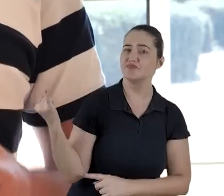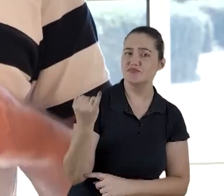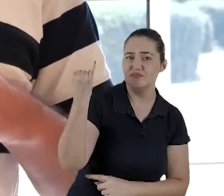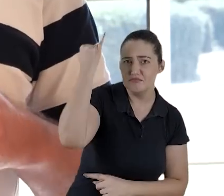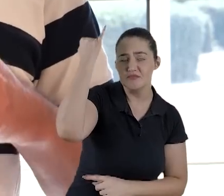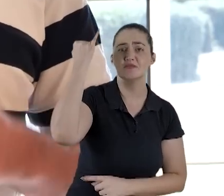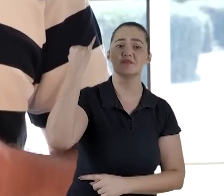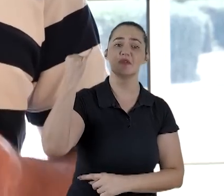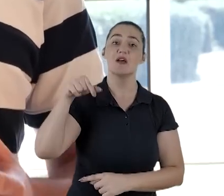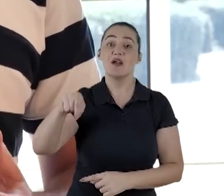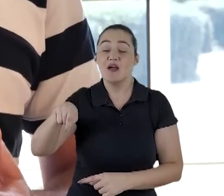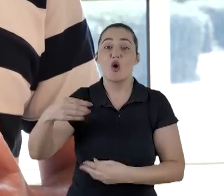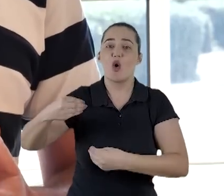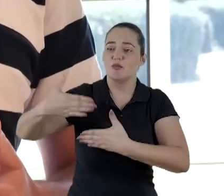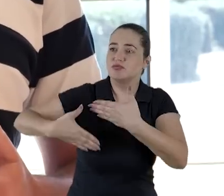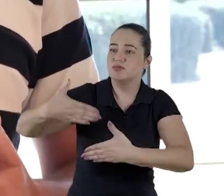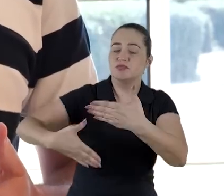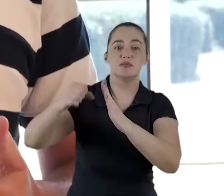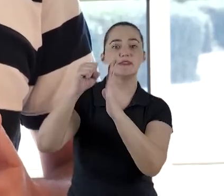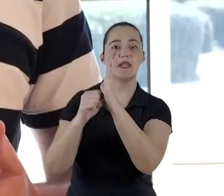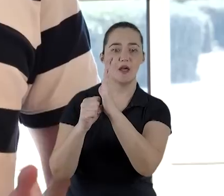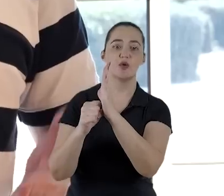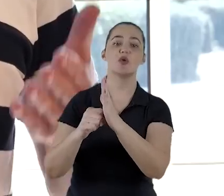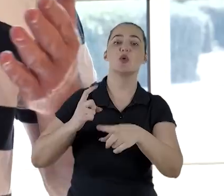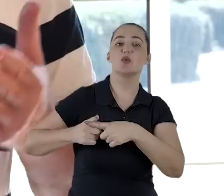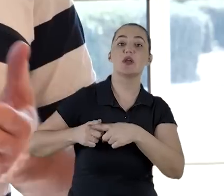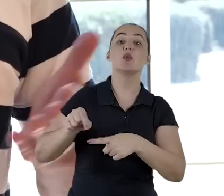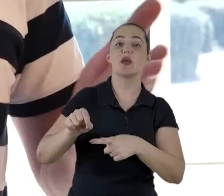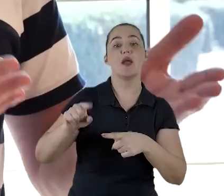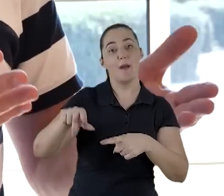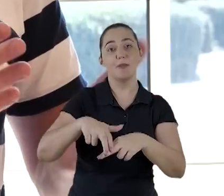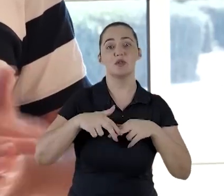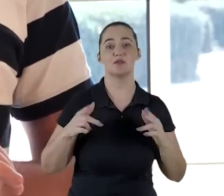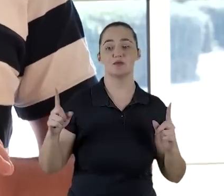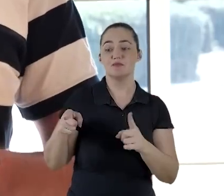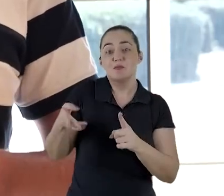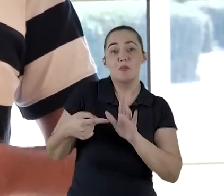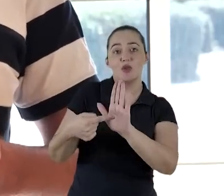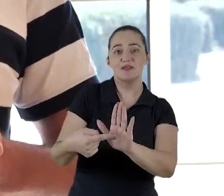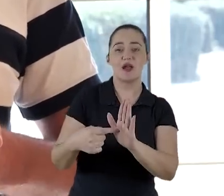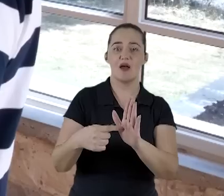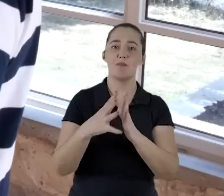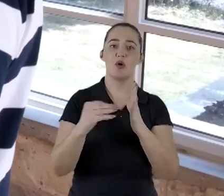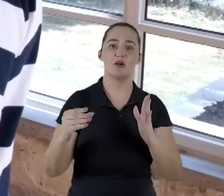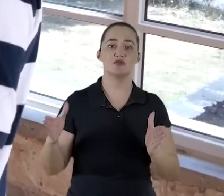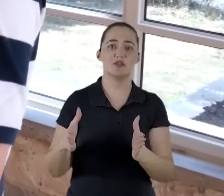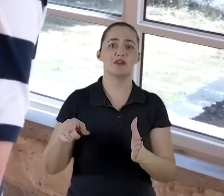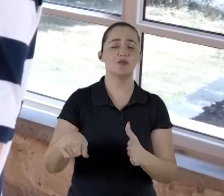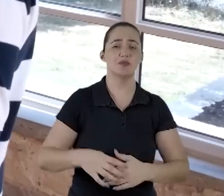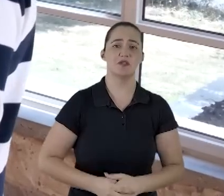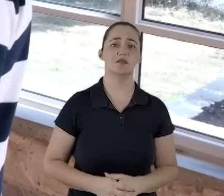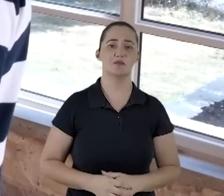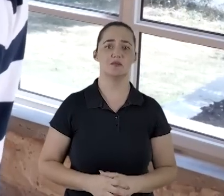riquíssima de Tel Meguido ao longo dos séculos. Então, o que eu sugiro é começar a ver essa projeção. Eu quero ver.